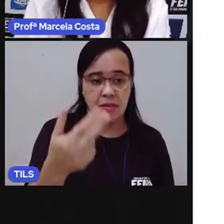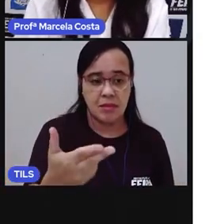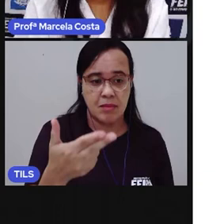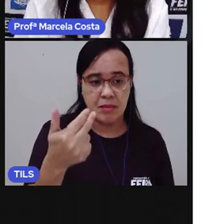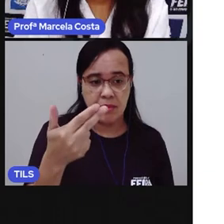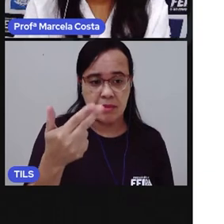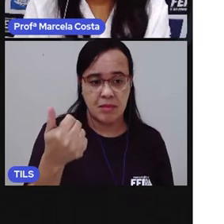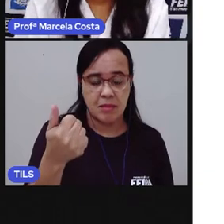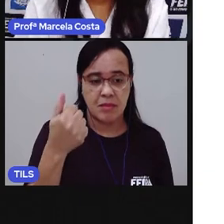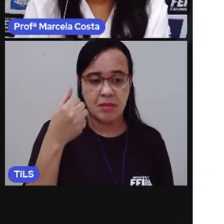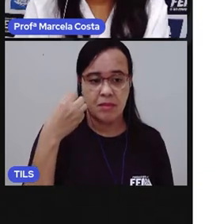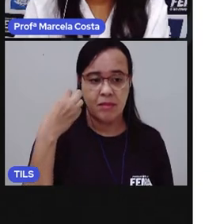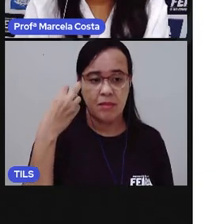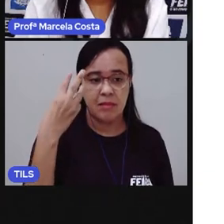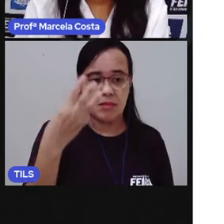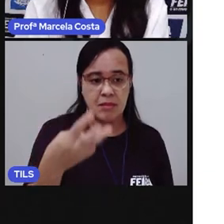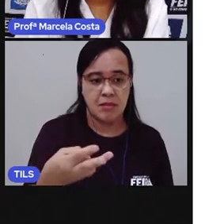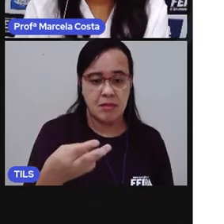treze,